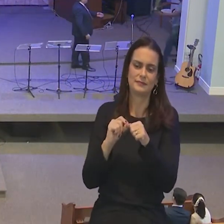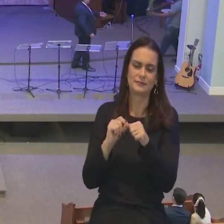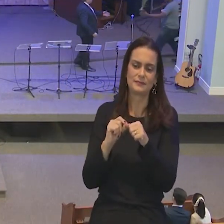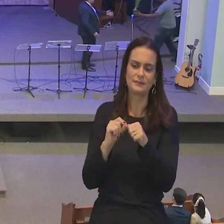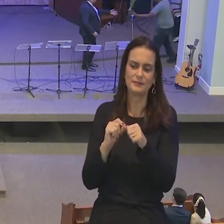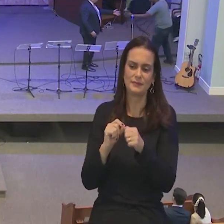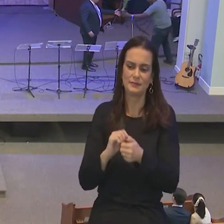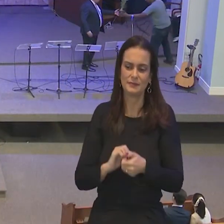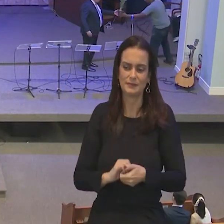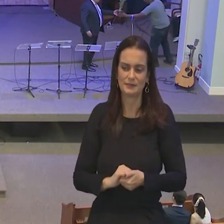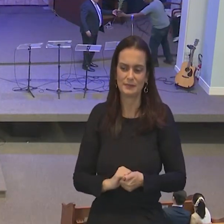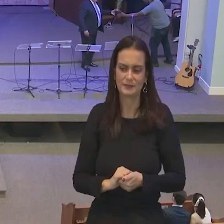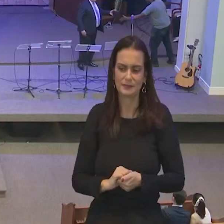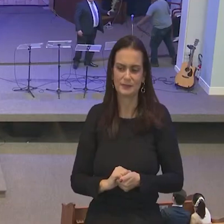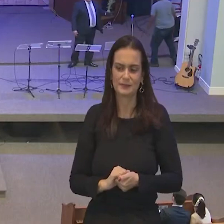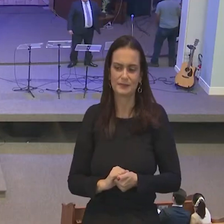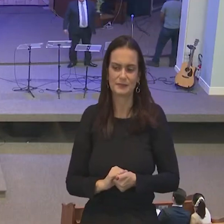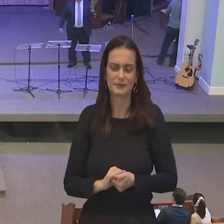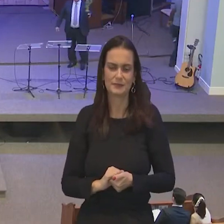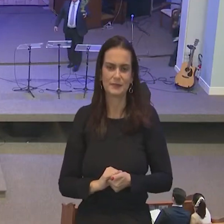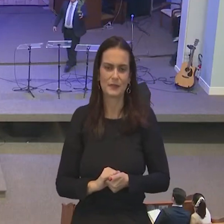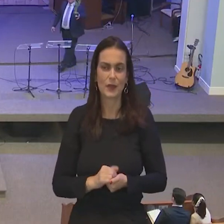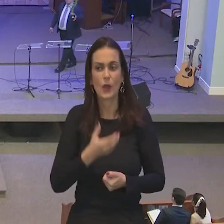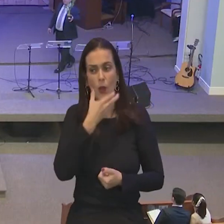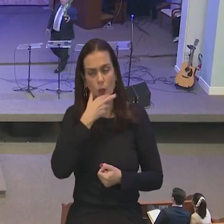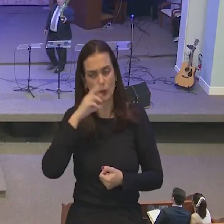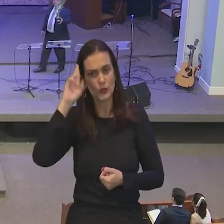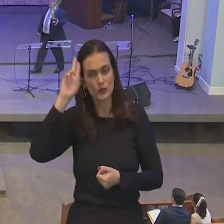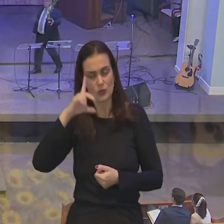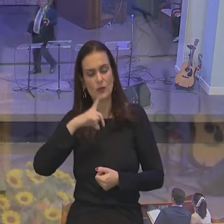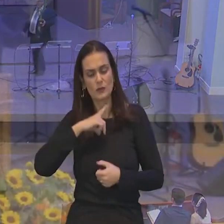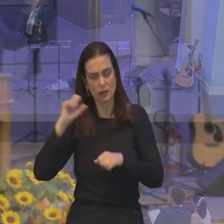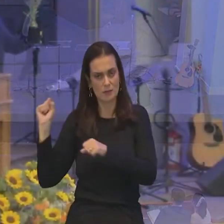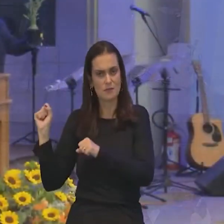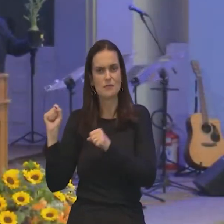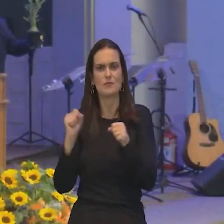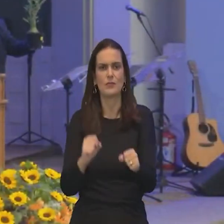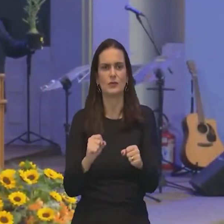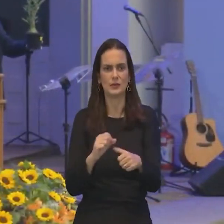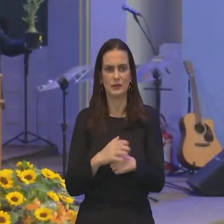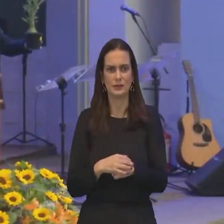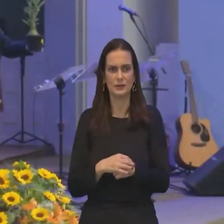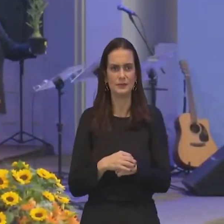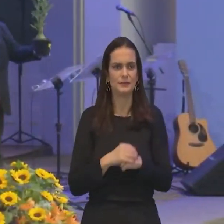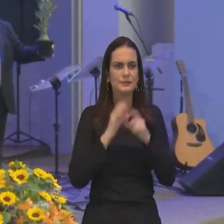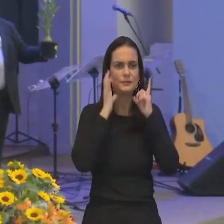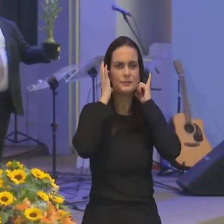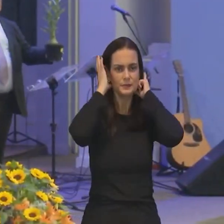irmão. O Senhor tem poder para fazer isso aqui com você.